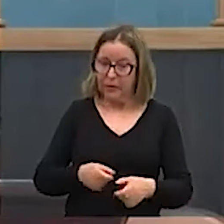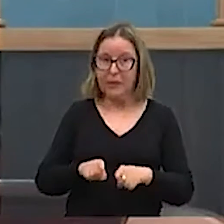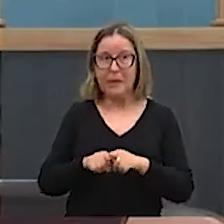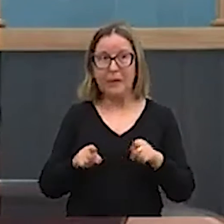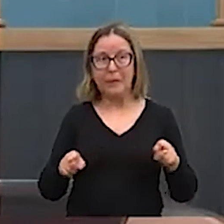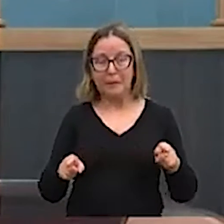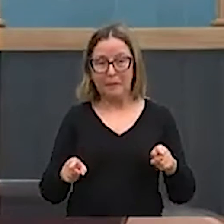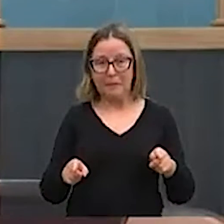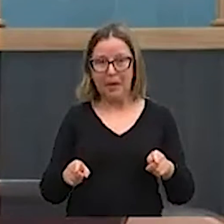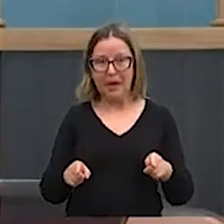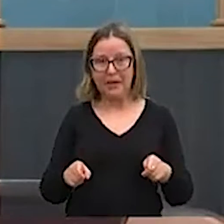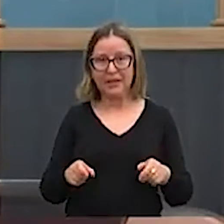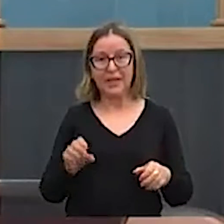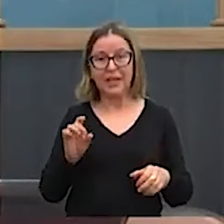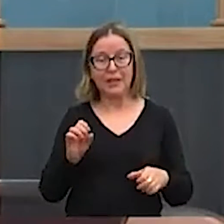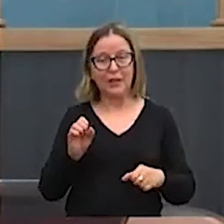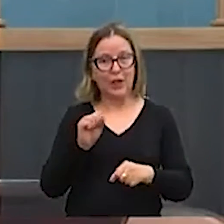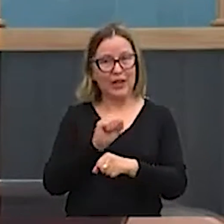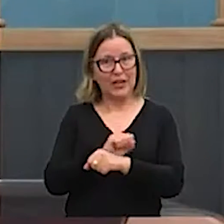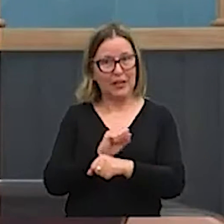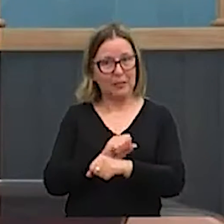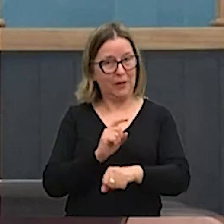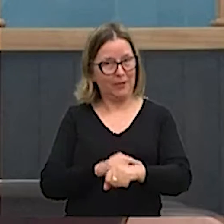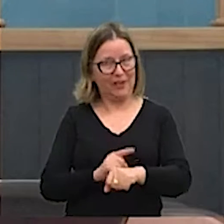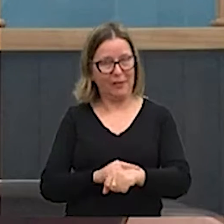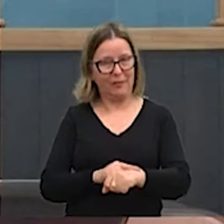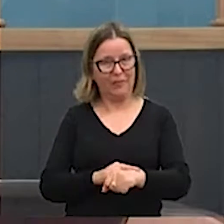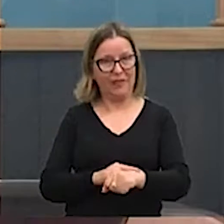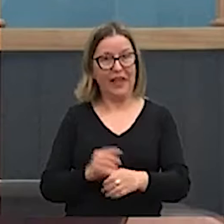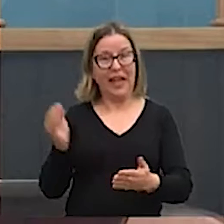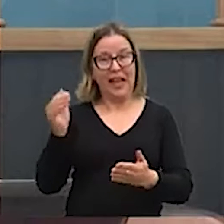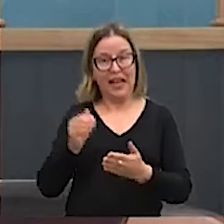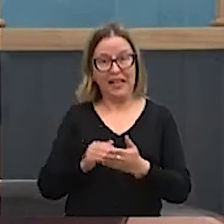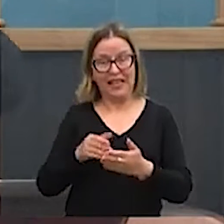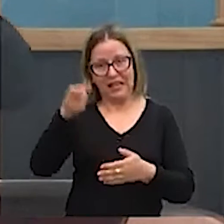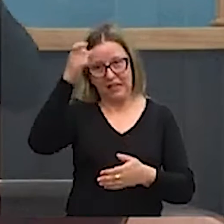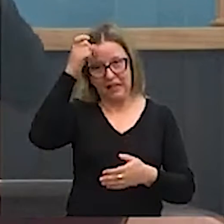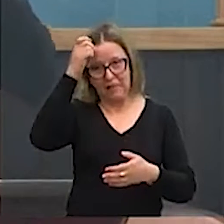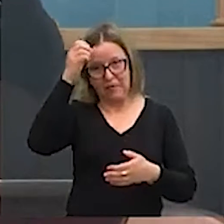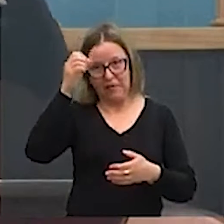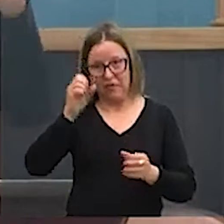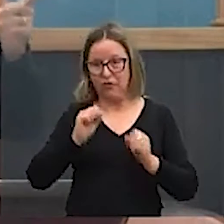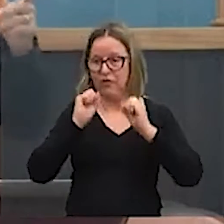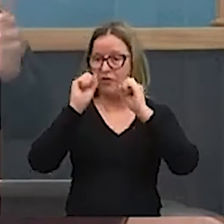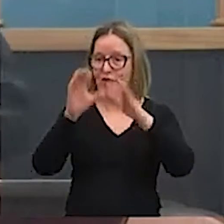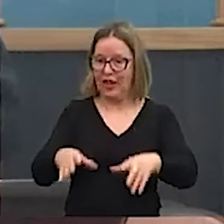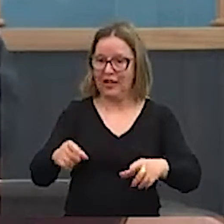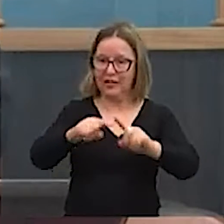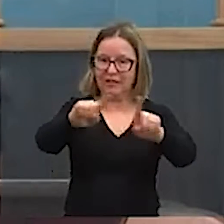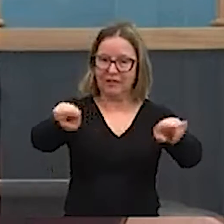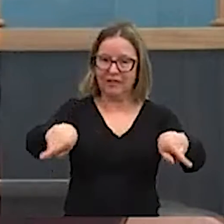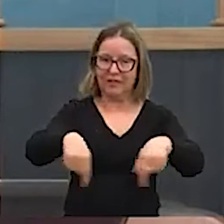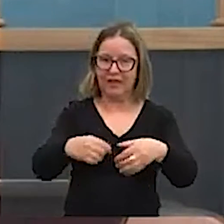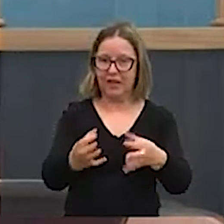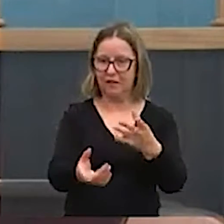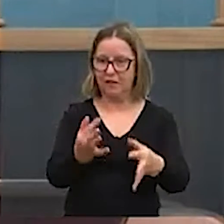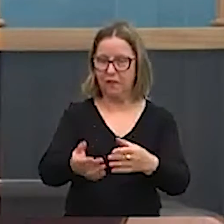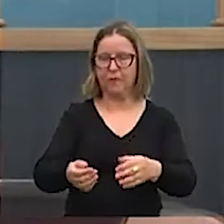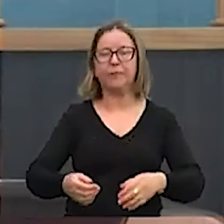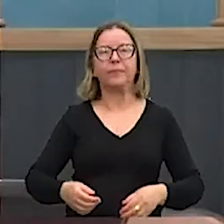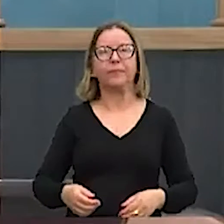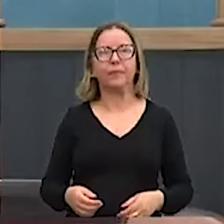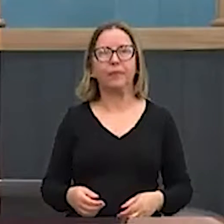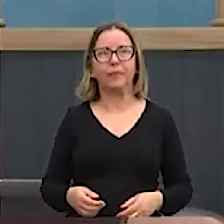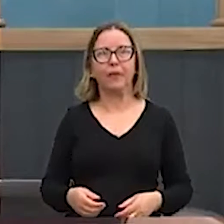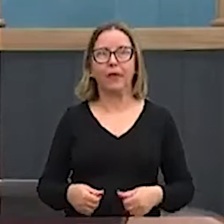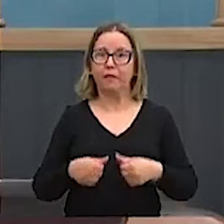seja lançado no lago de fogo. Ele vai ficar um tempo preso, segundo o livro